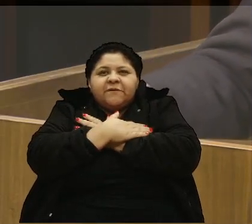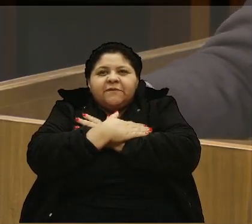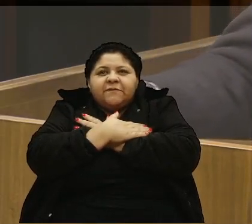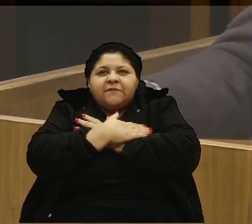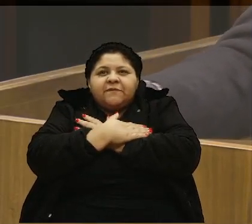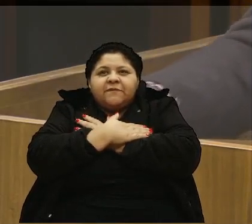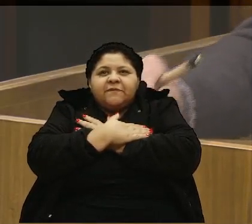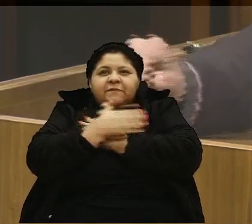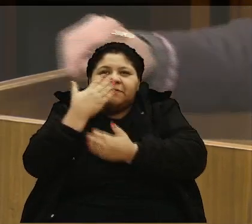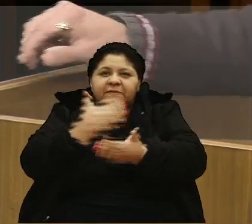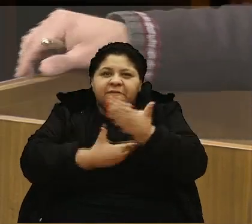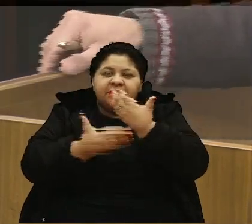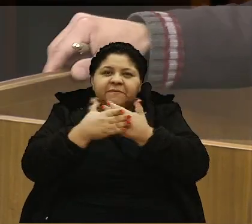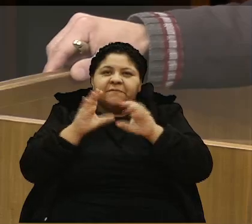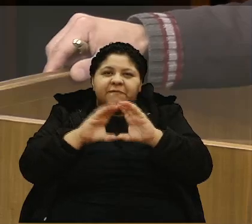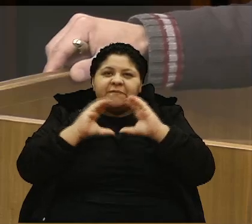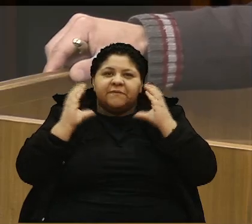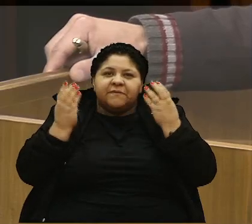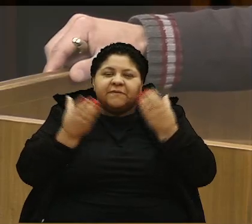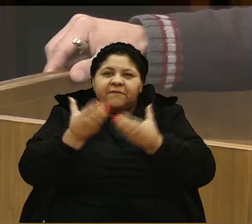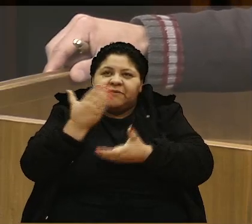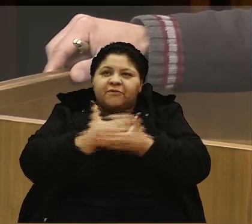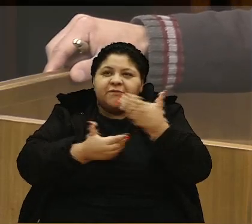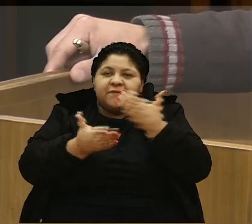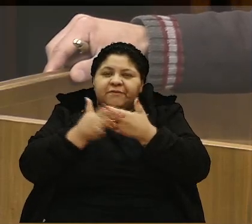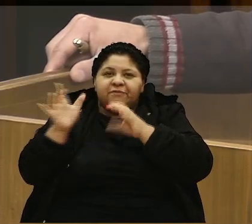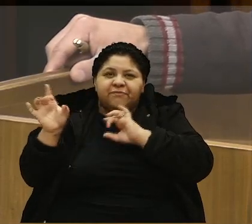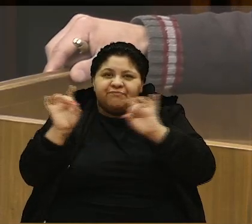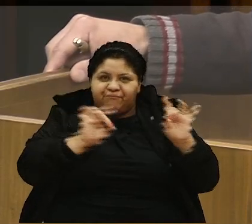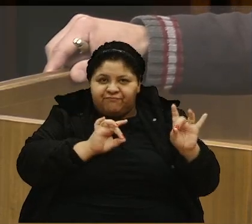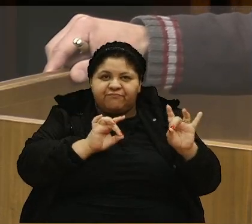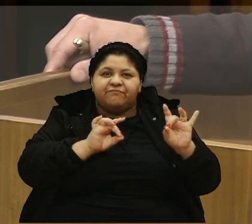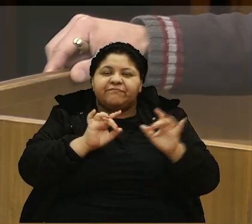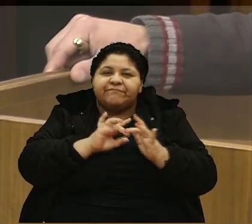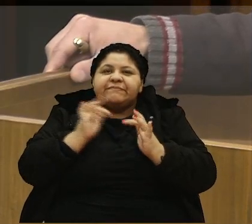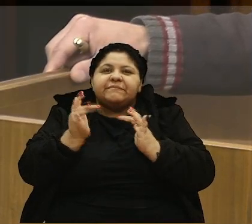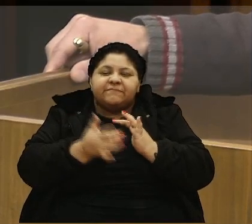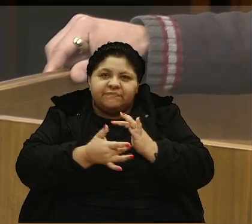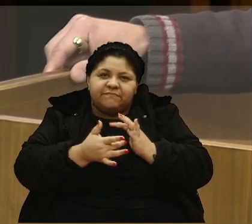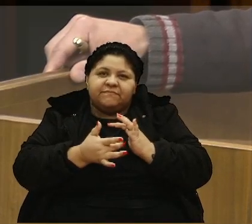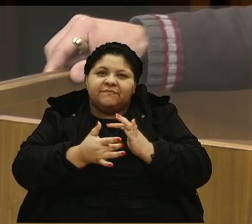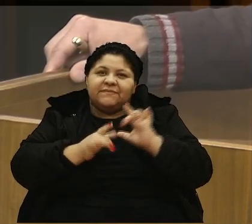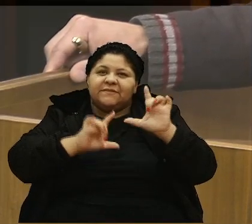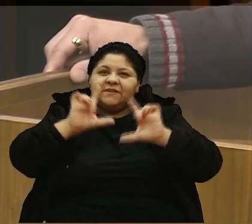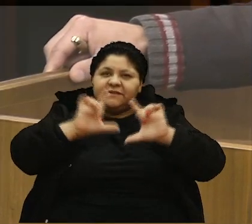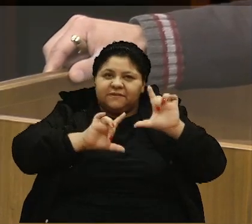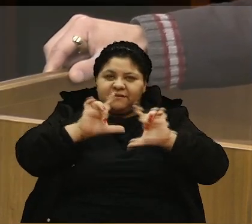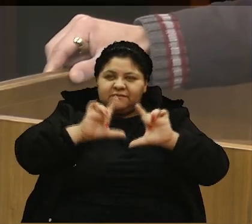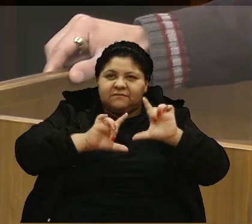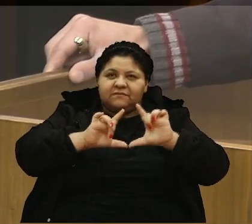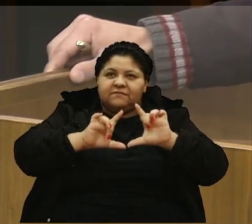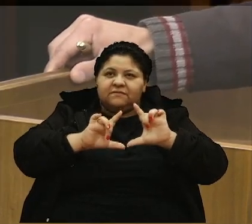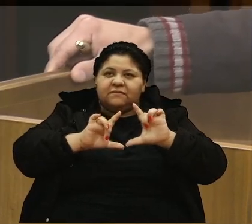para toda a nossa comunidade, a todos que estão nos acompanhando aí pelas redes sociais, TV Câmara,